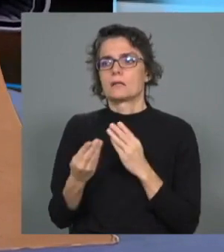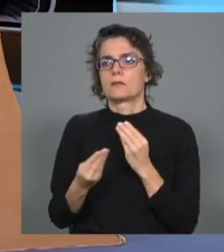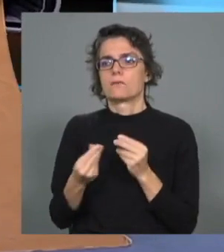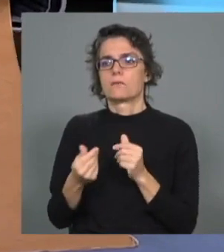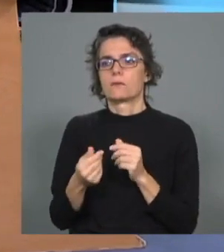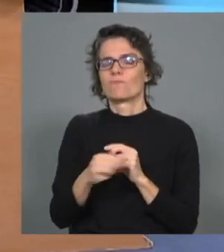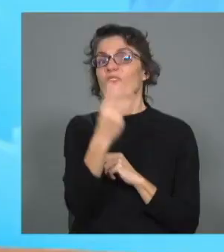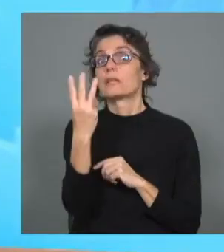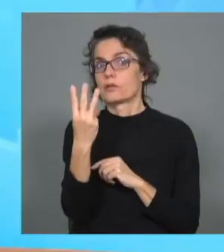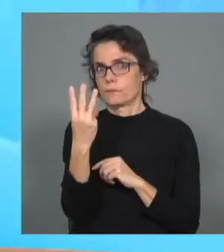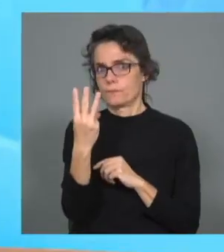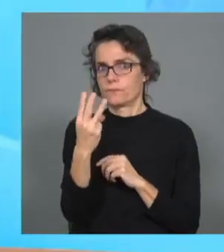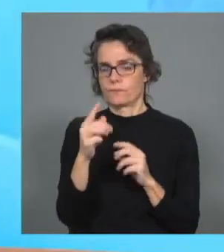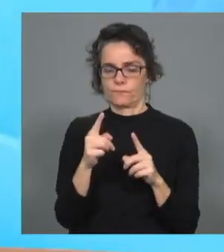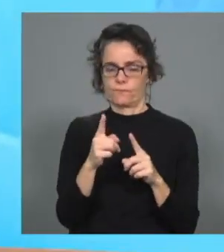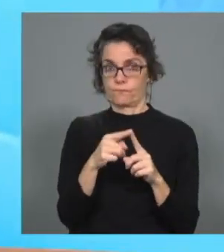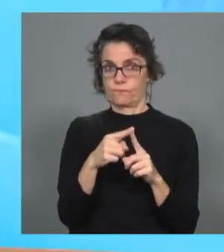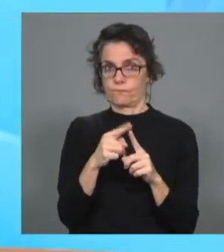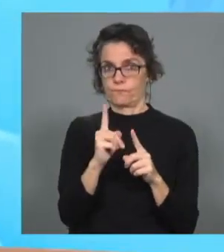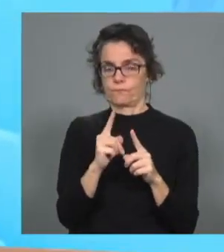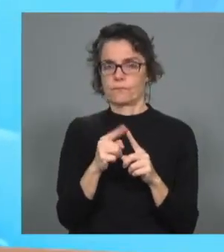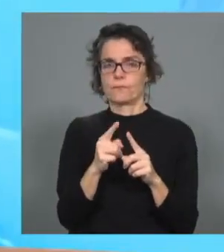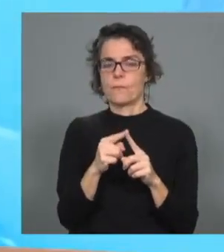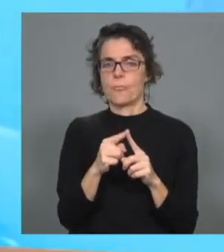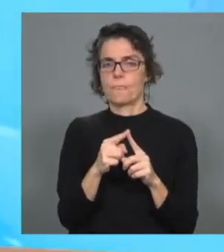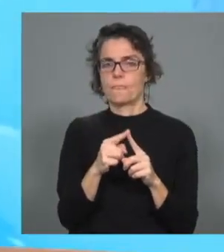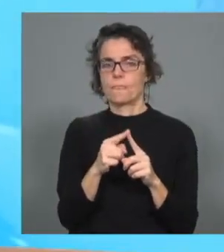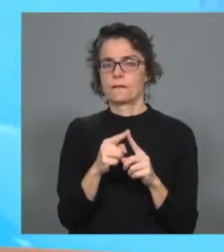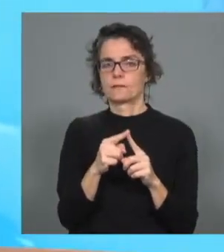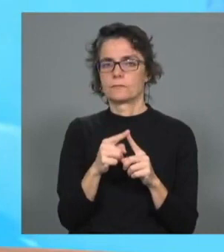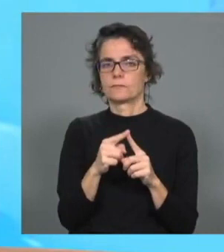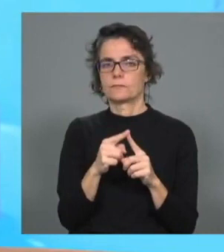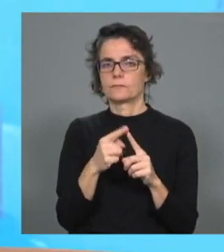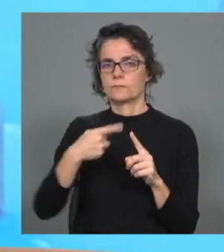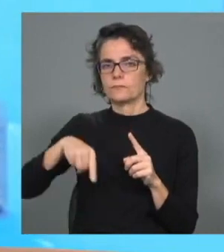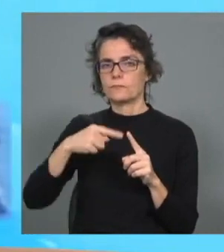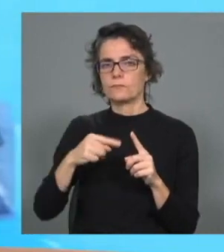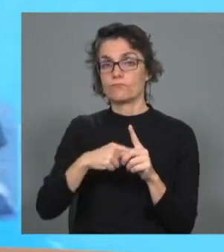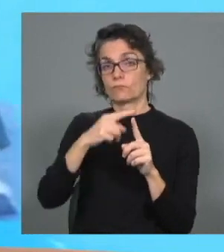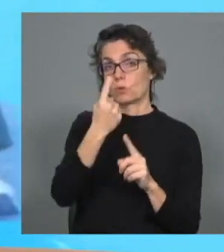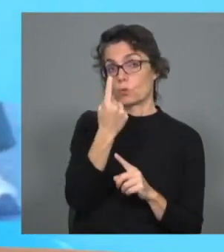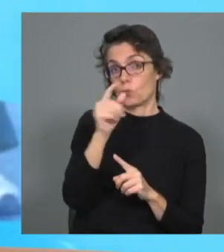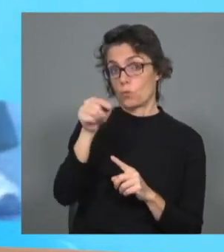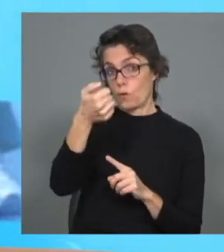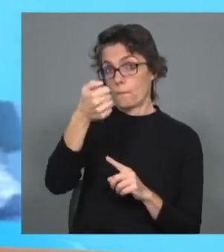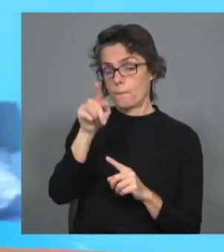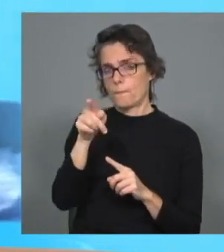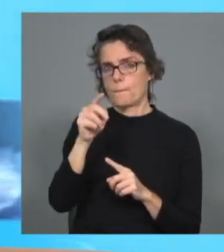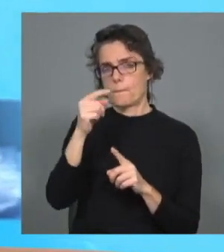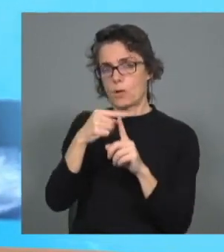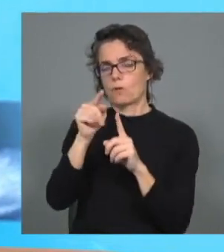3 aspectos negativos principais. Um deles é, apesar de se ter mantido 1,5 graus, não houve um reforço